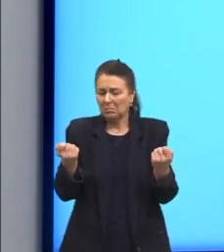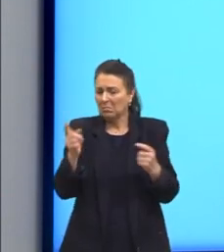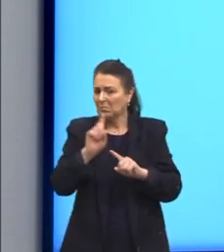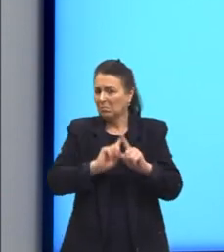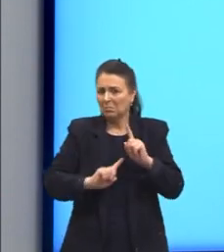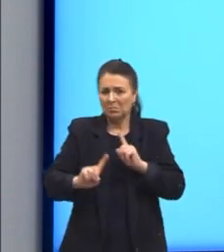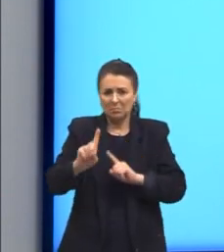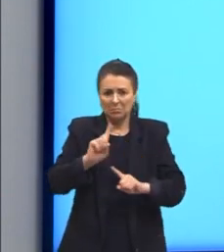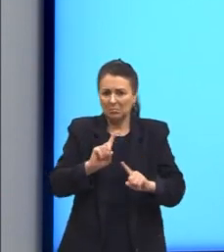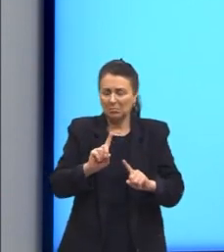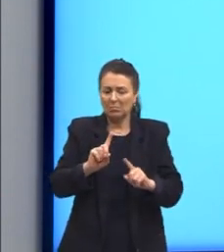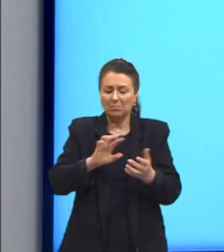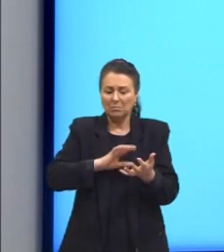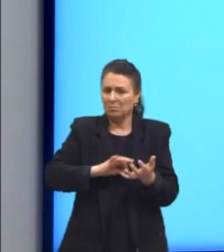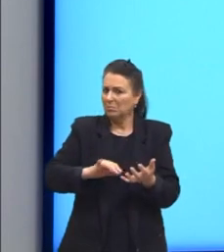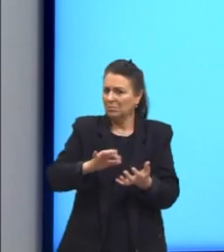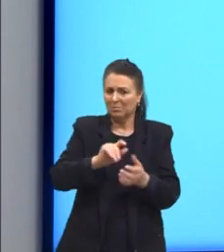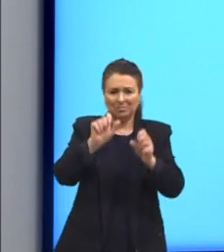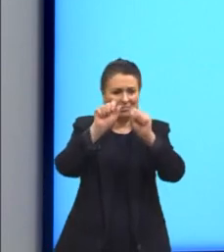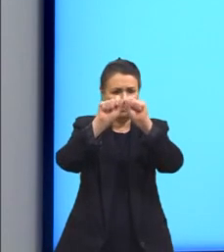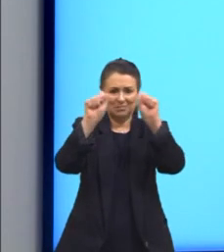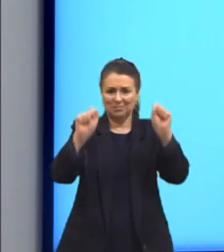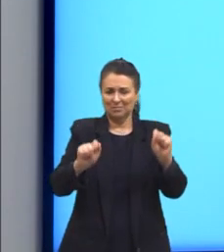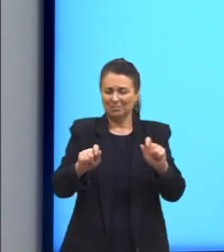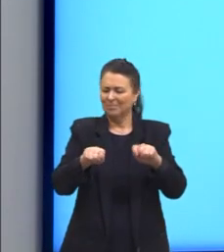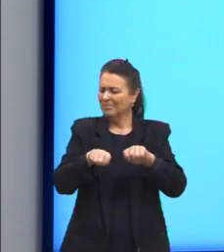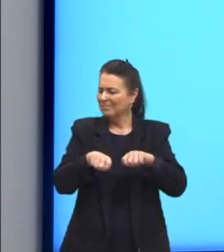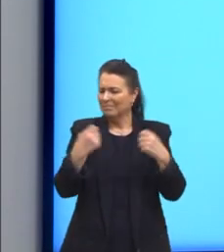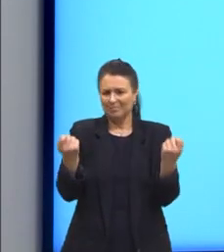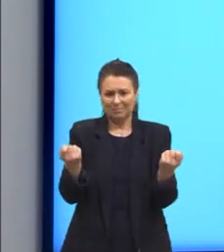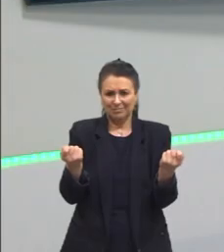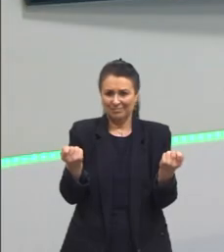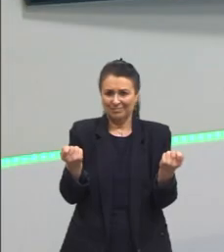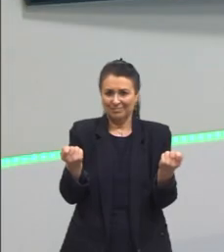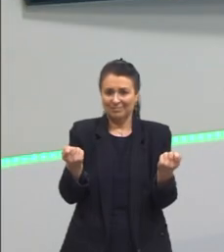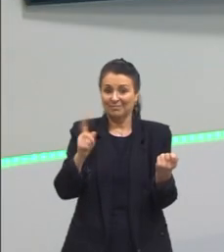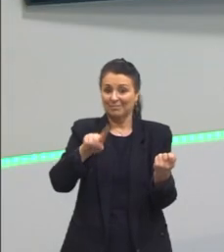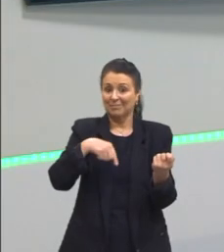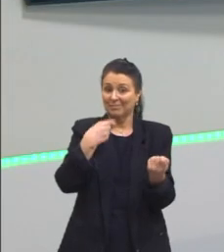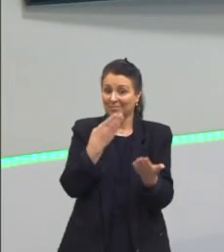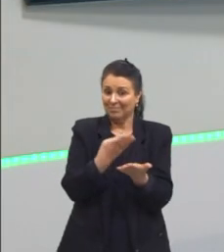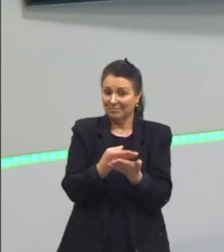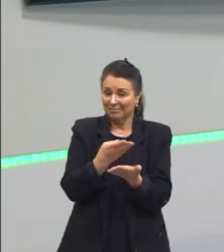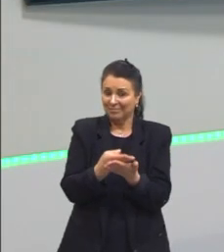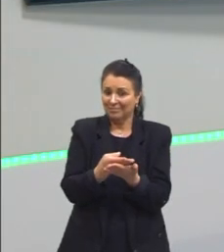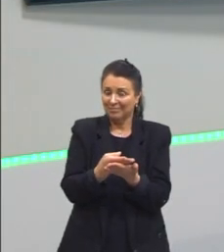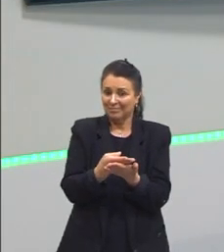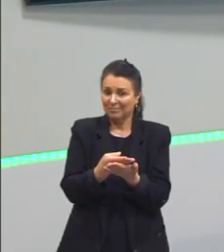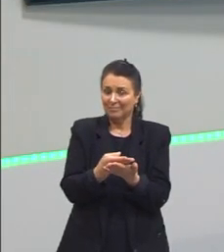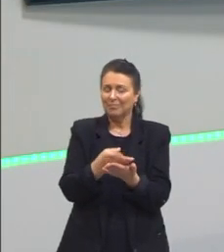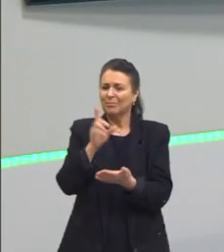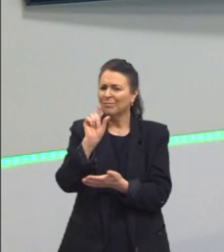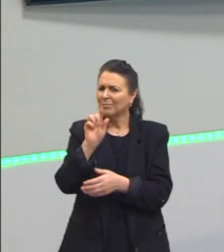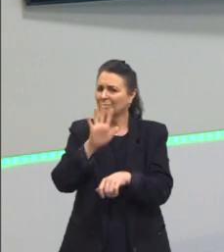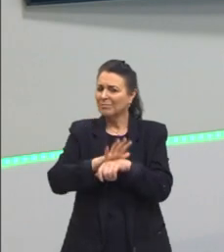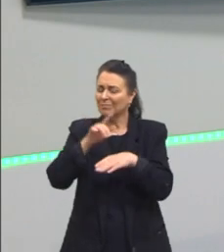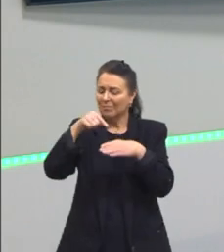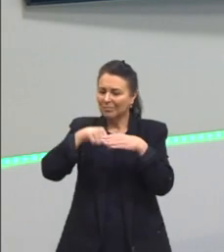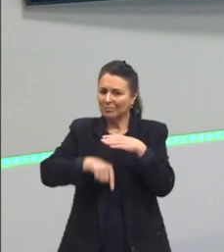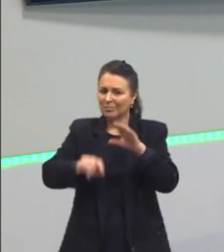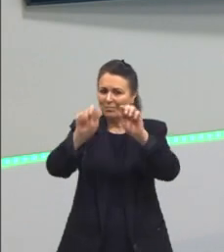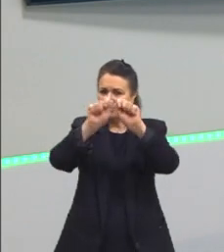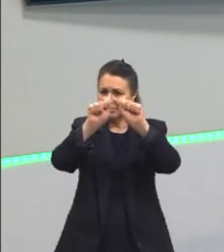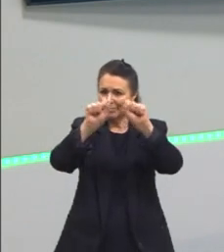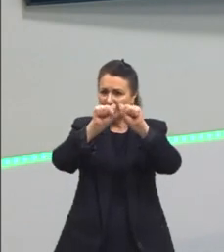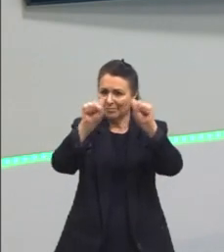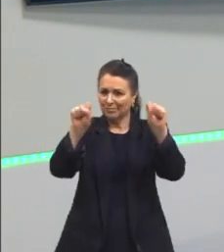casos eu nem vou calcular o sistema tá na próxima aula a gente nós vamos estudar um pouquinho mais do